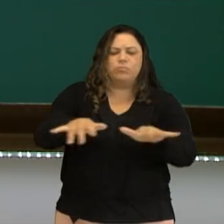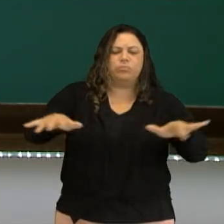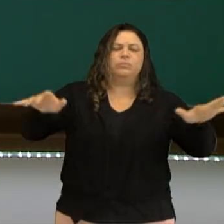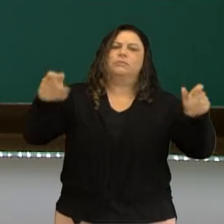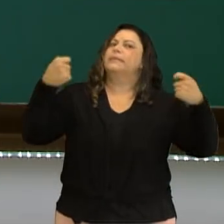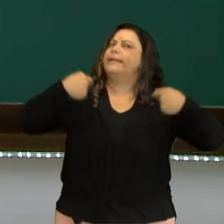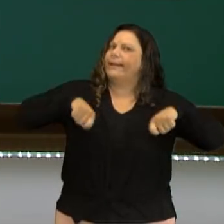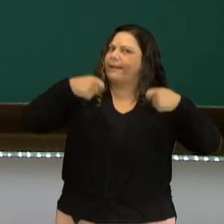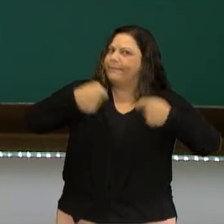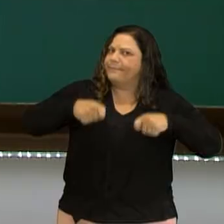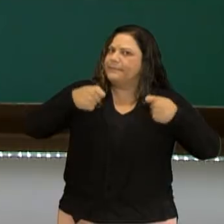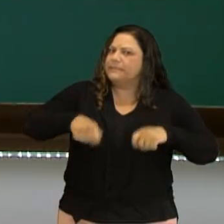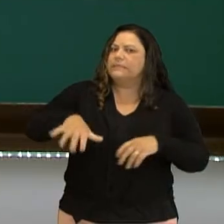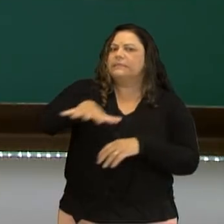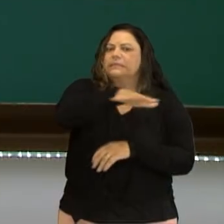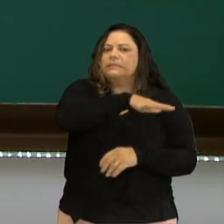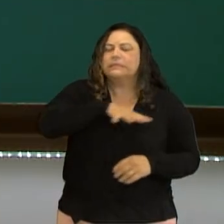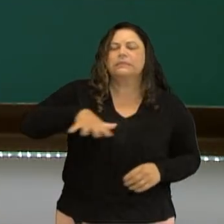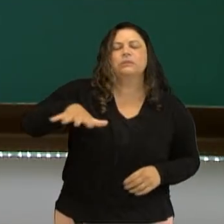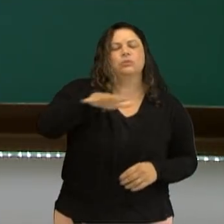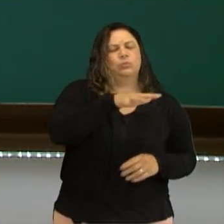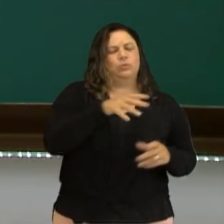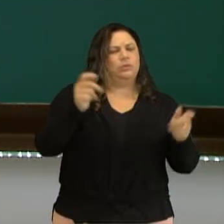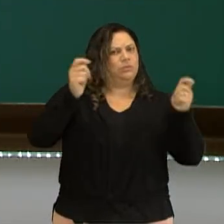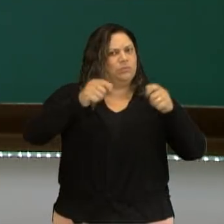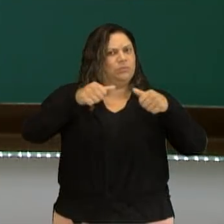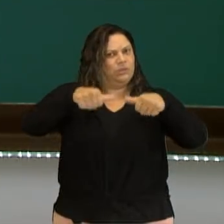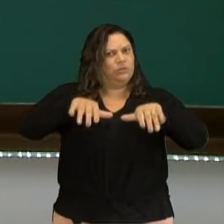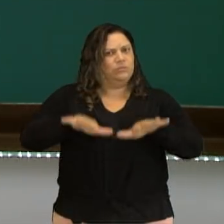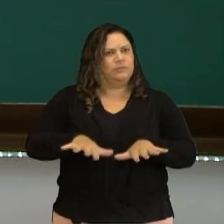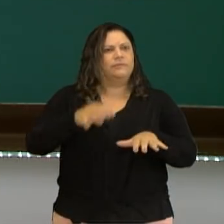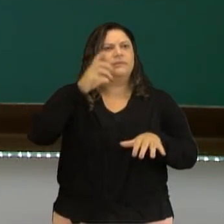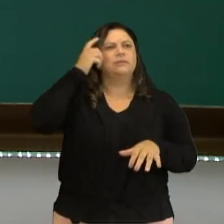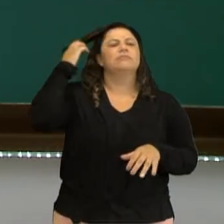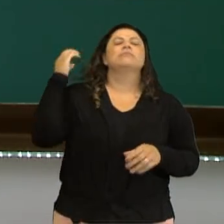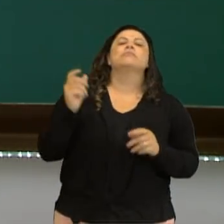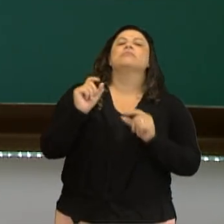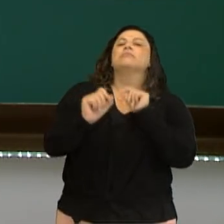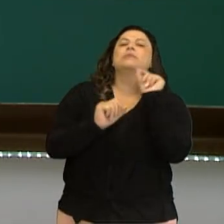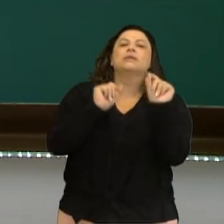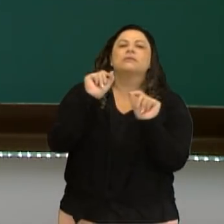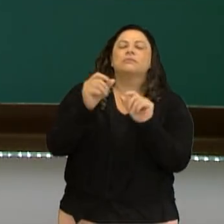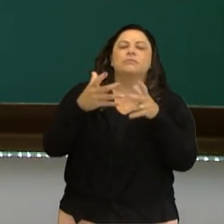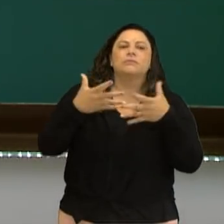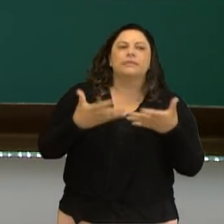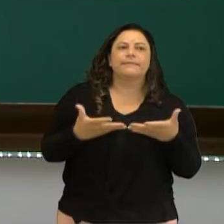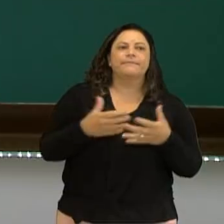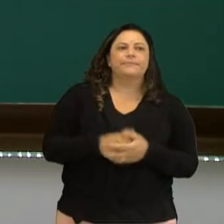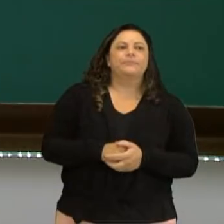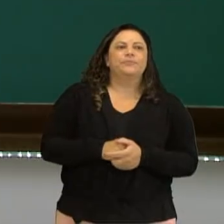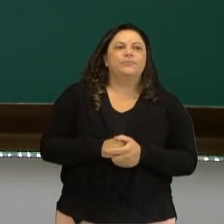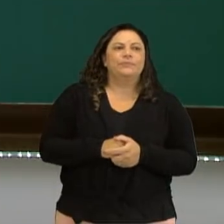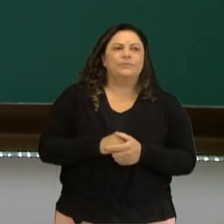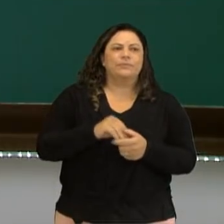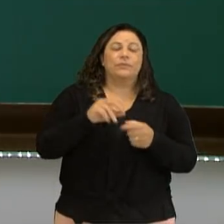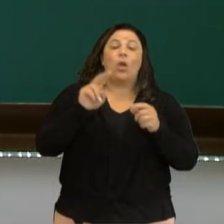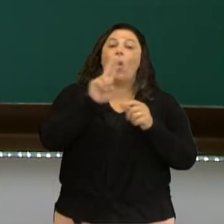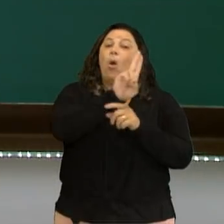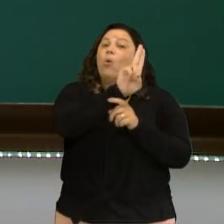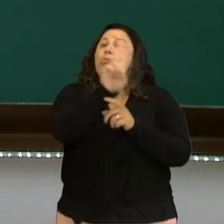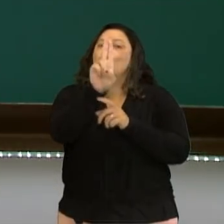do ambiente favorável para que ela fique. É causada pela bactéria Vibrio cholerae, olha o